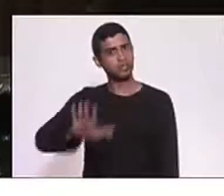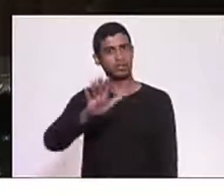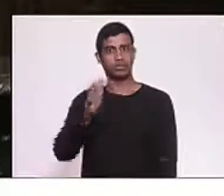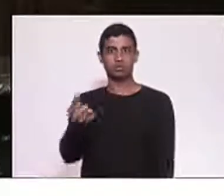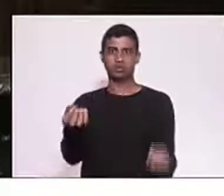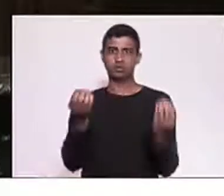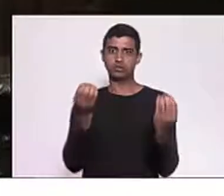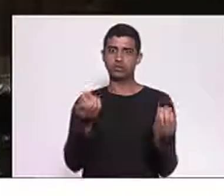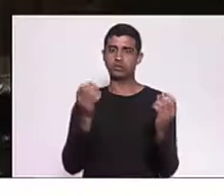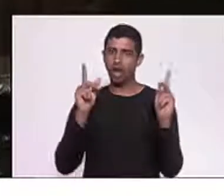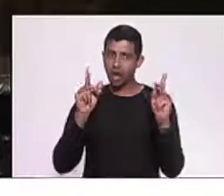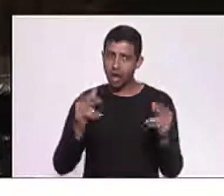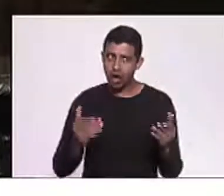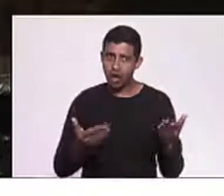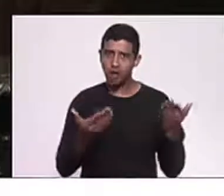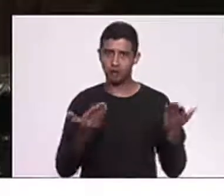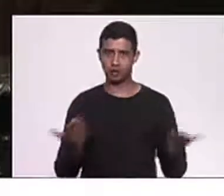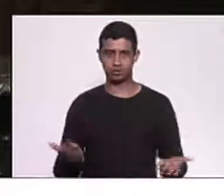Como este